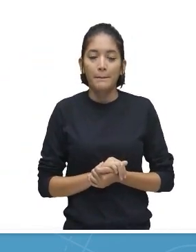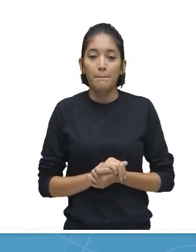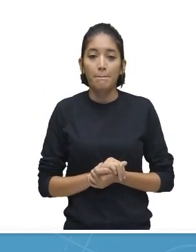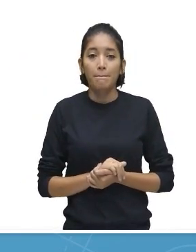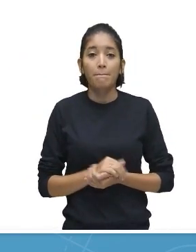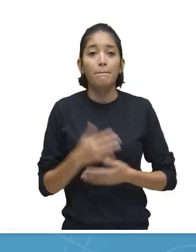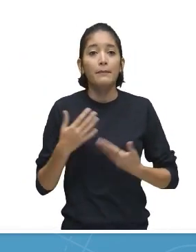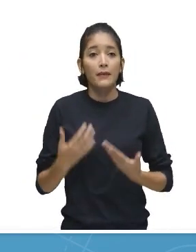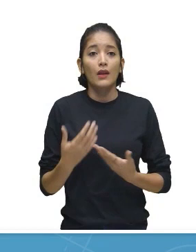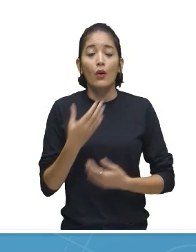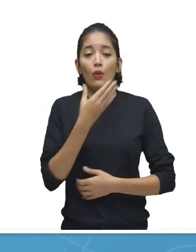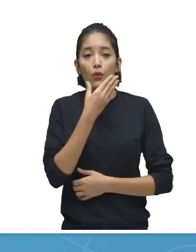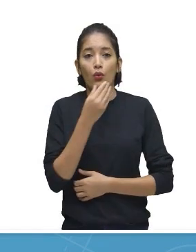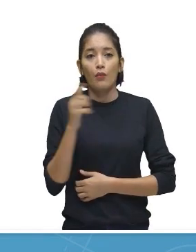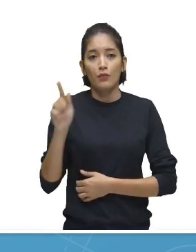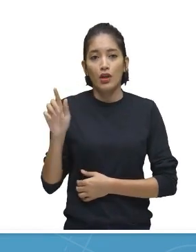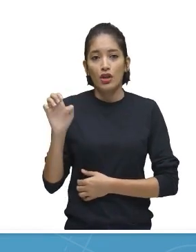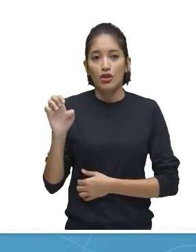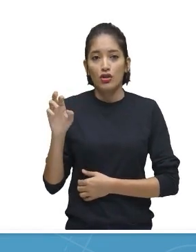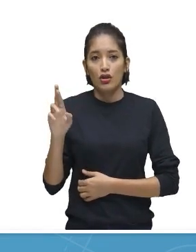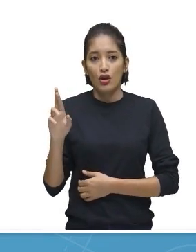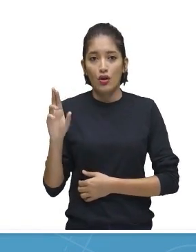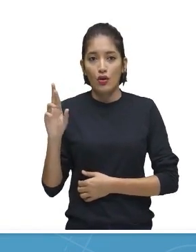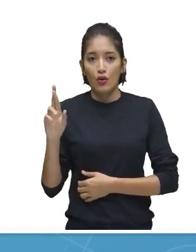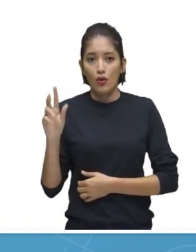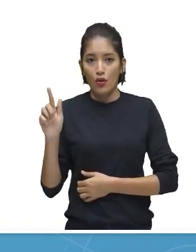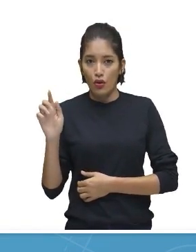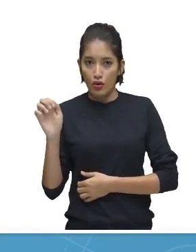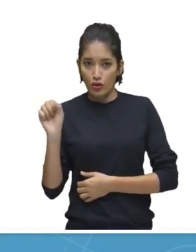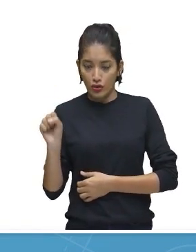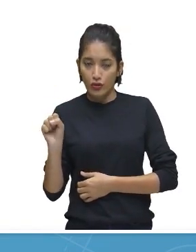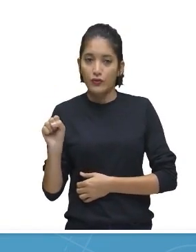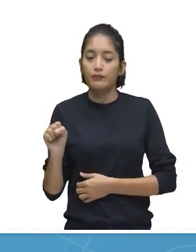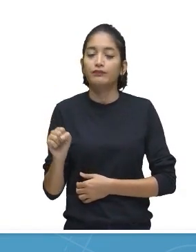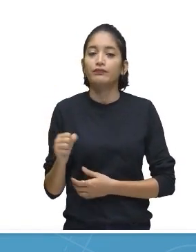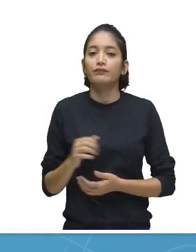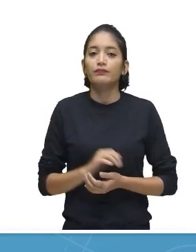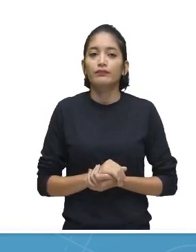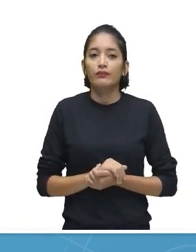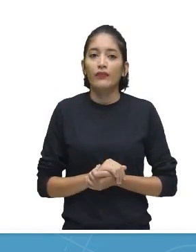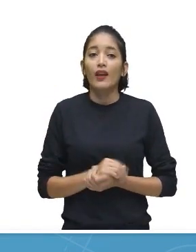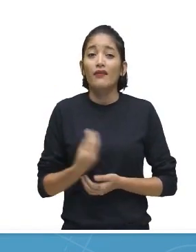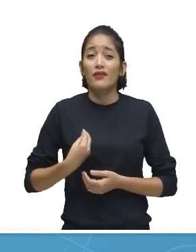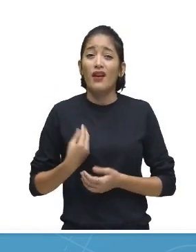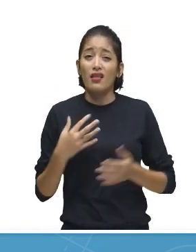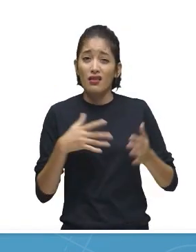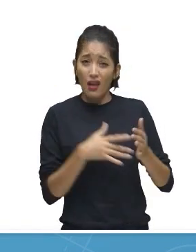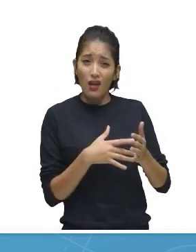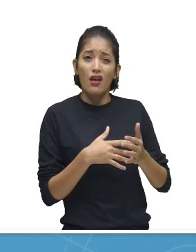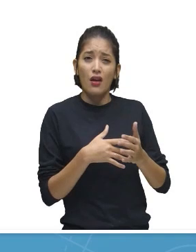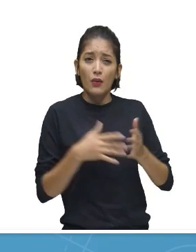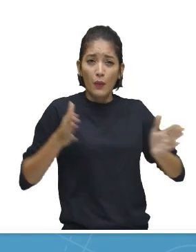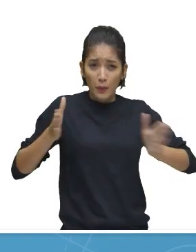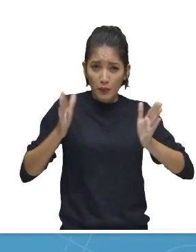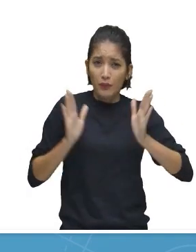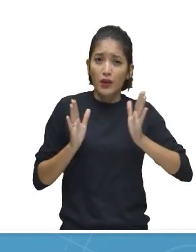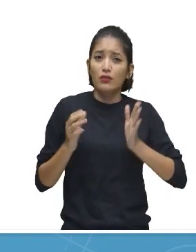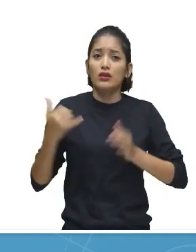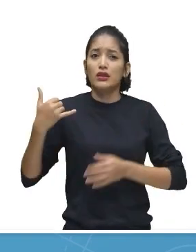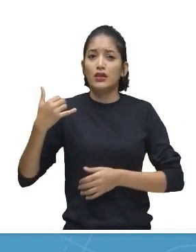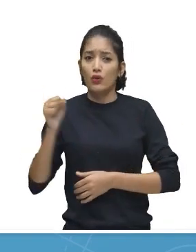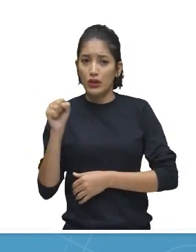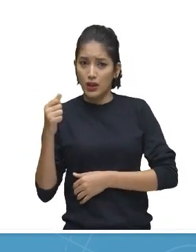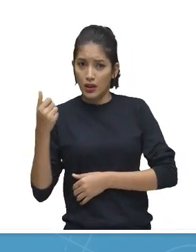Georges Braque. Georges Braque, ele viveu até 81 anos. Ele foi um pintor e escultor francês